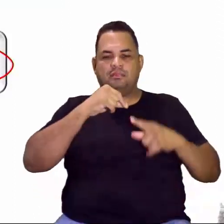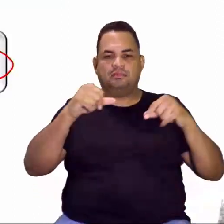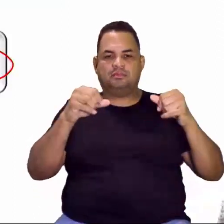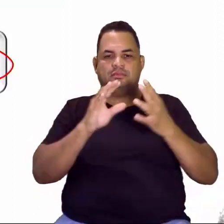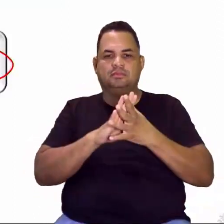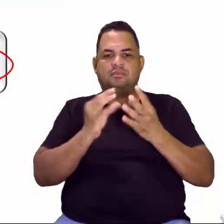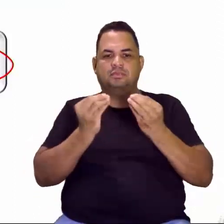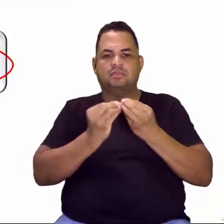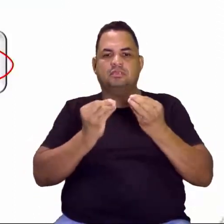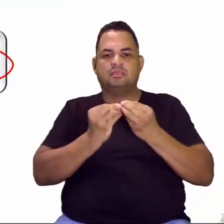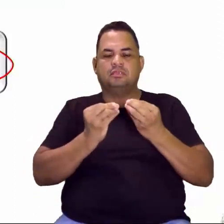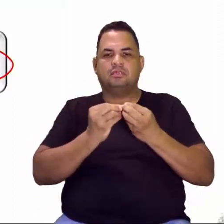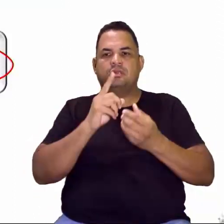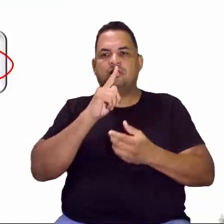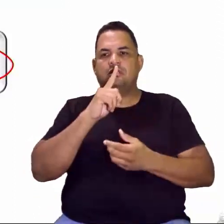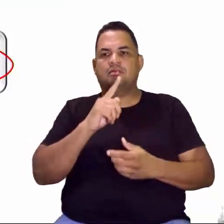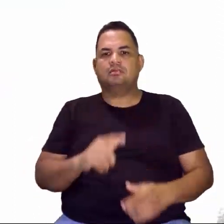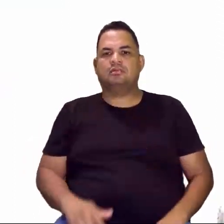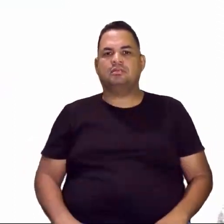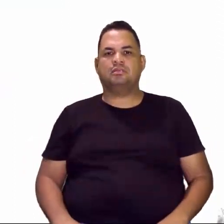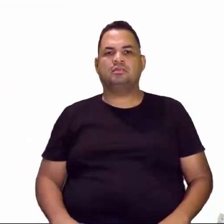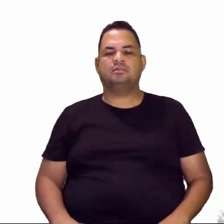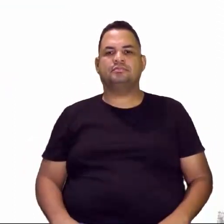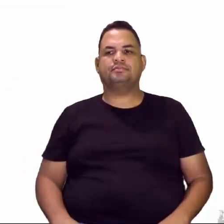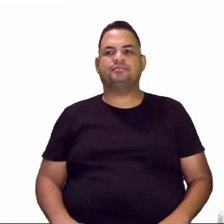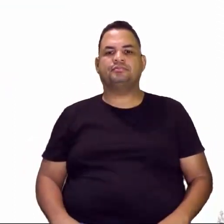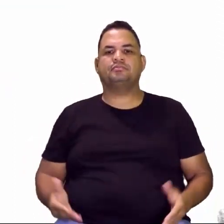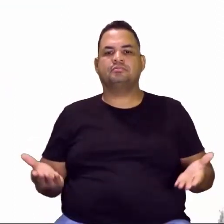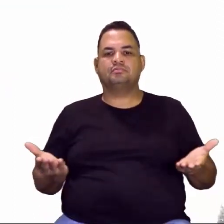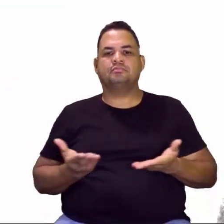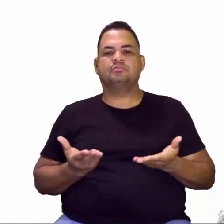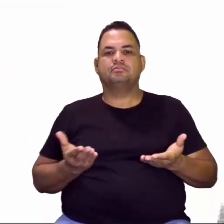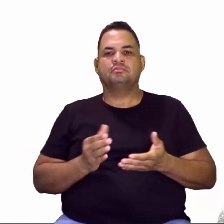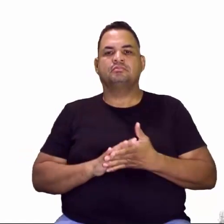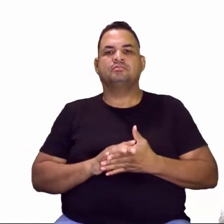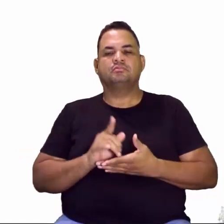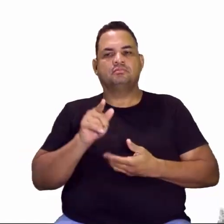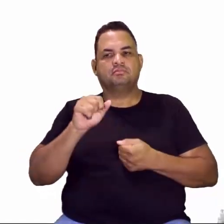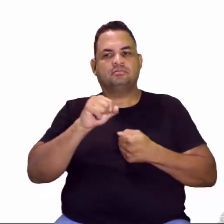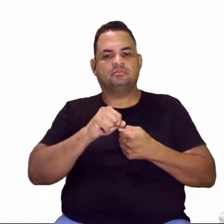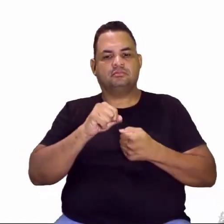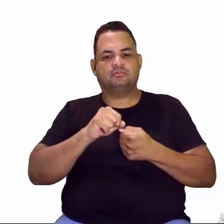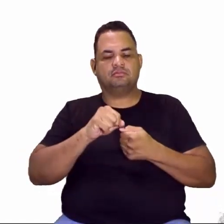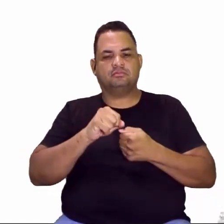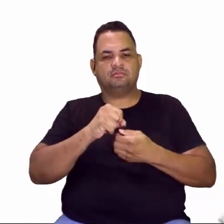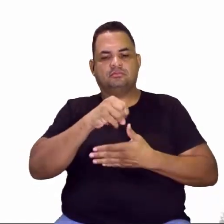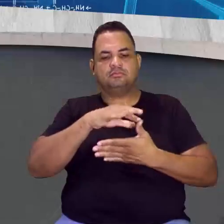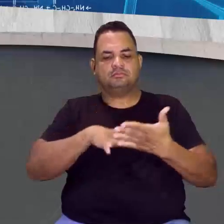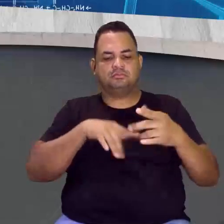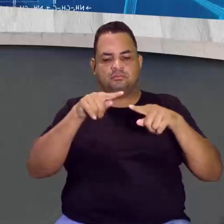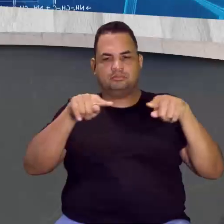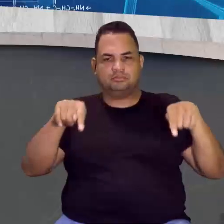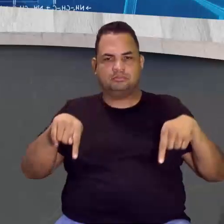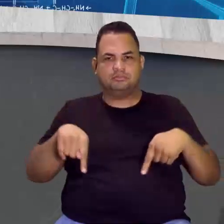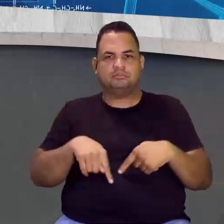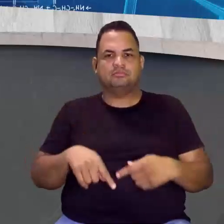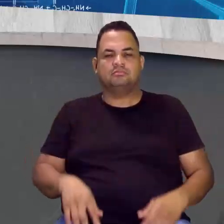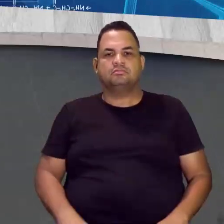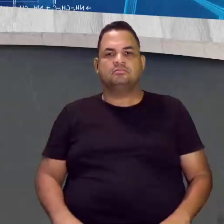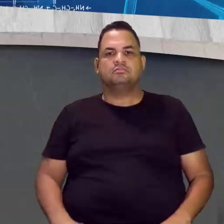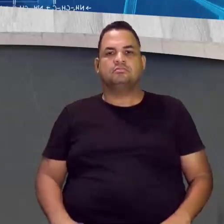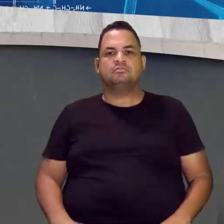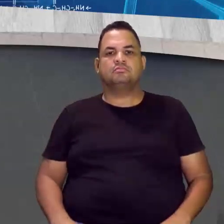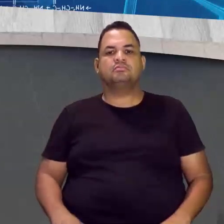temos moléculas de água. E aí, agora você vai lá fazer a sua atividade. Eu vou ficar